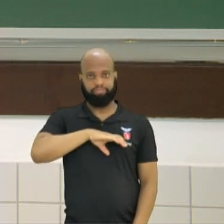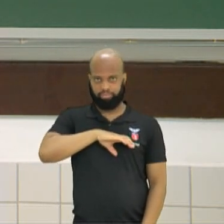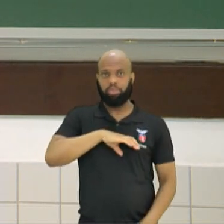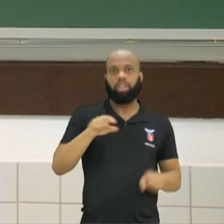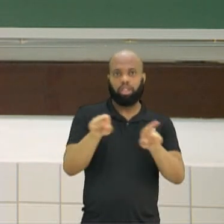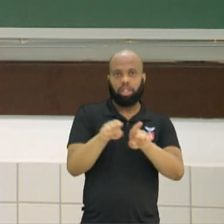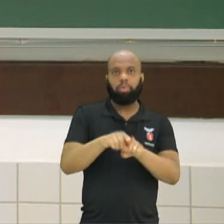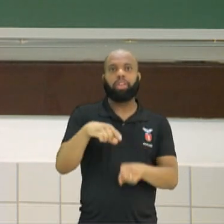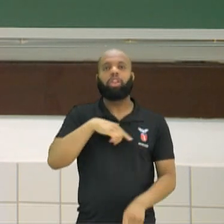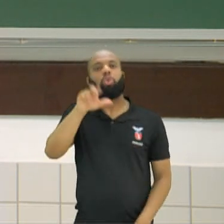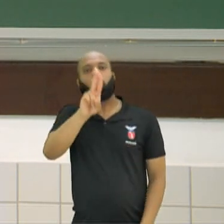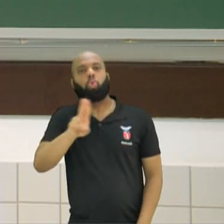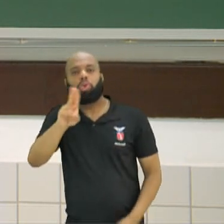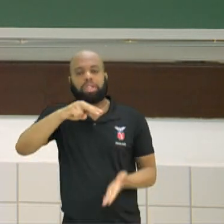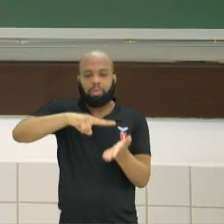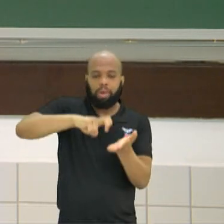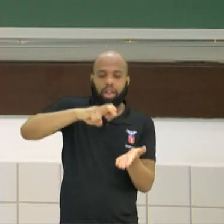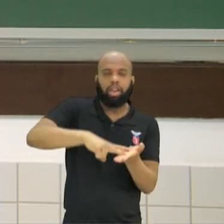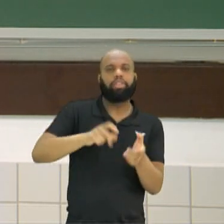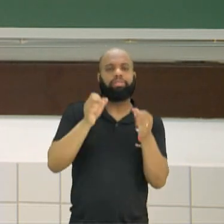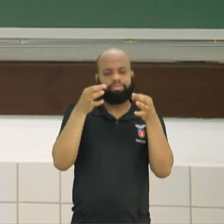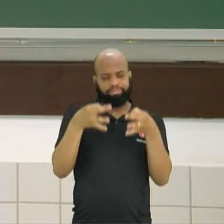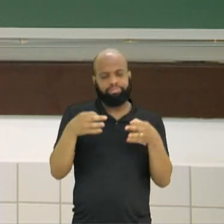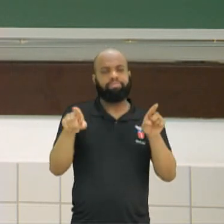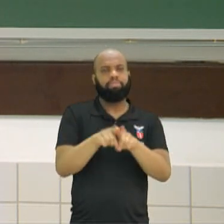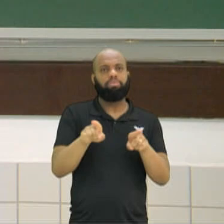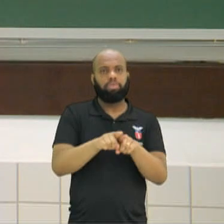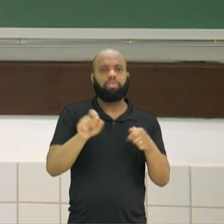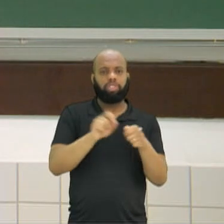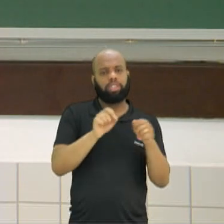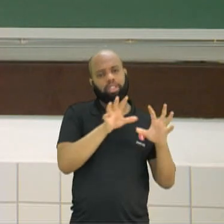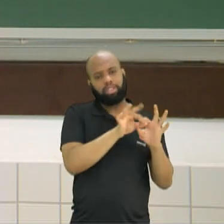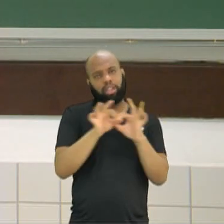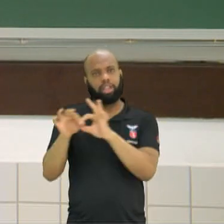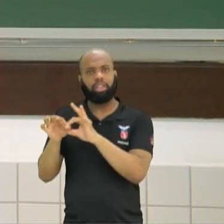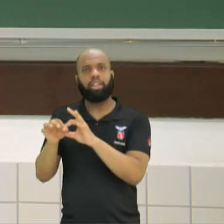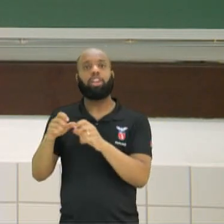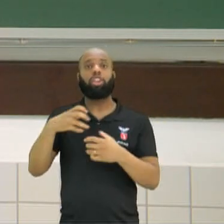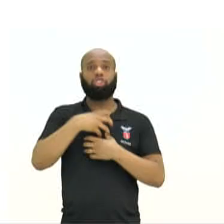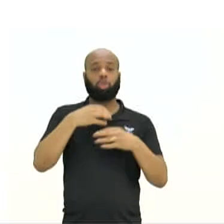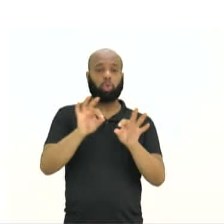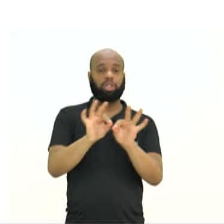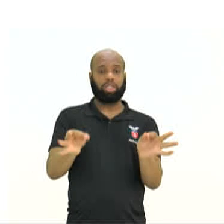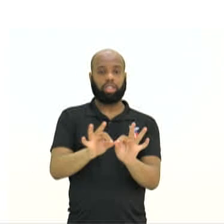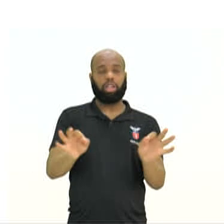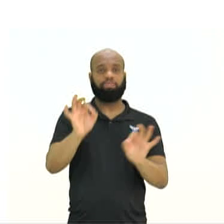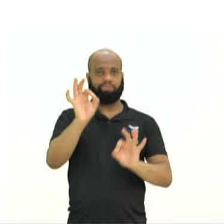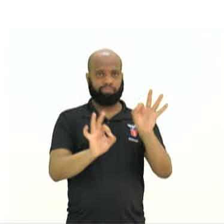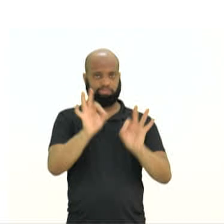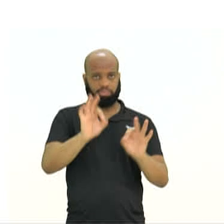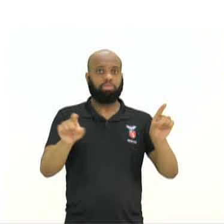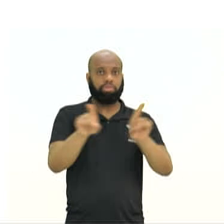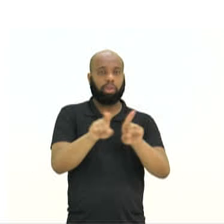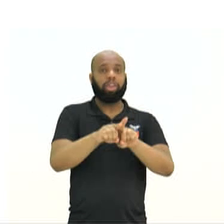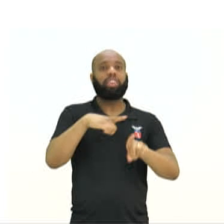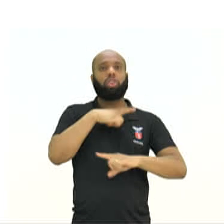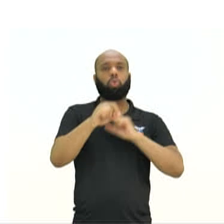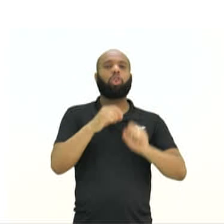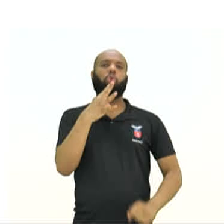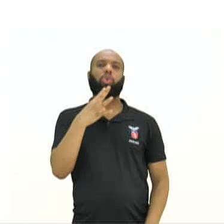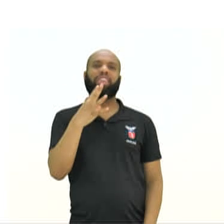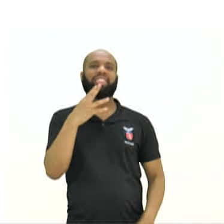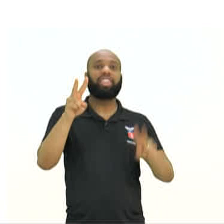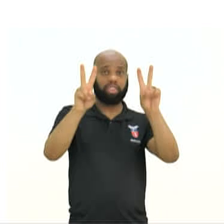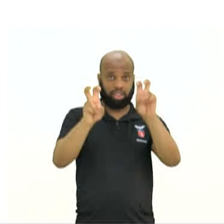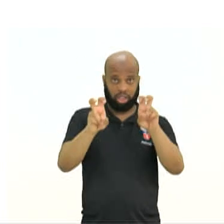ortográfica ao uso de um vocabulário preciso e construções sintáticas organizadas, além de conhecimento do assunto que vai abordar